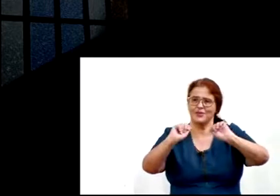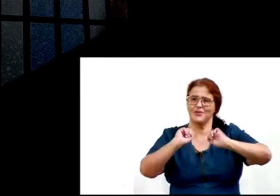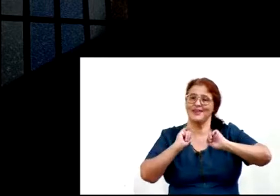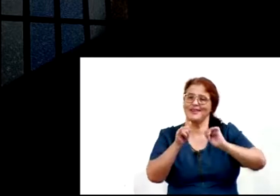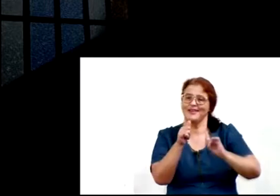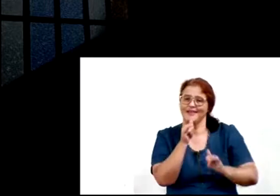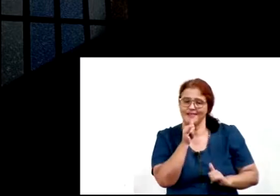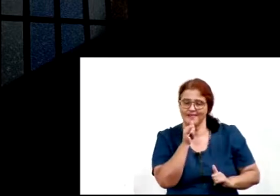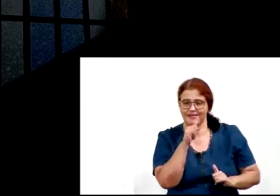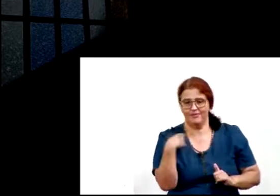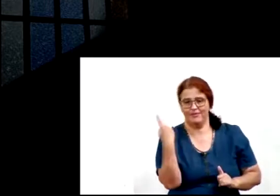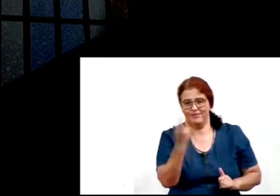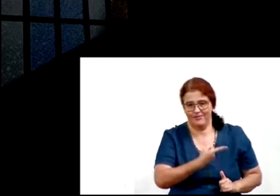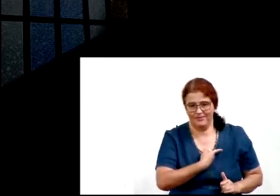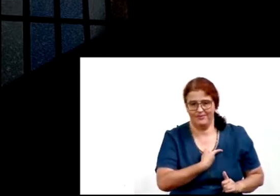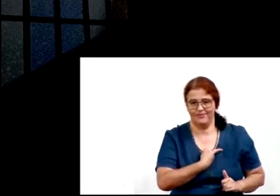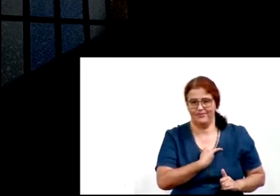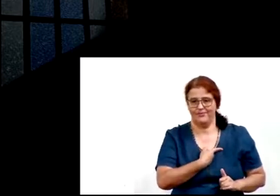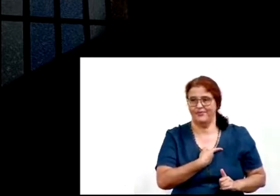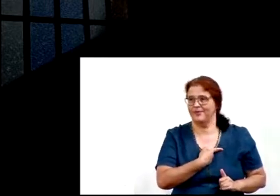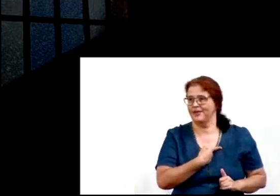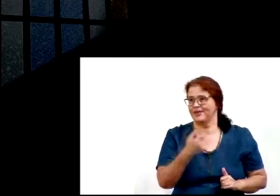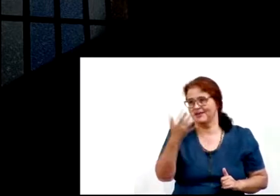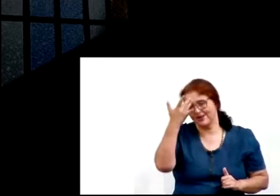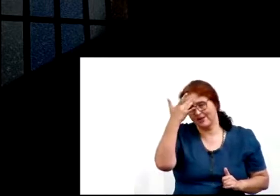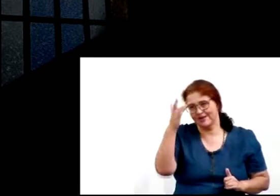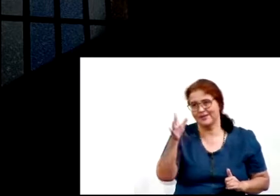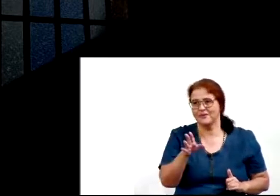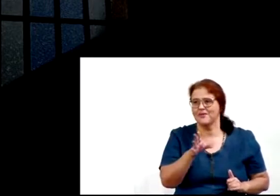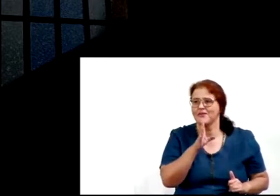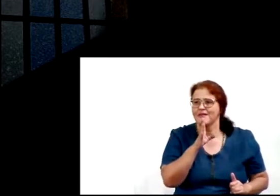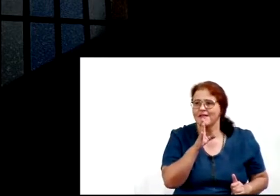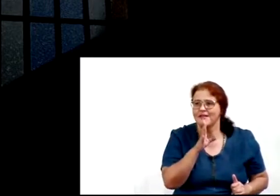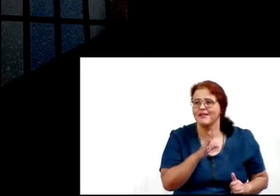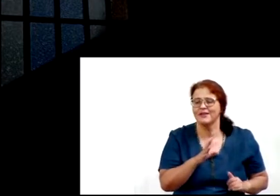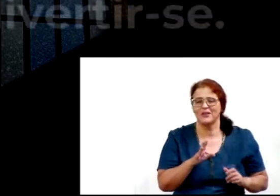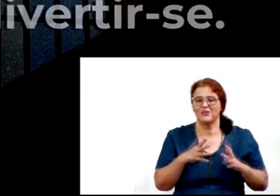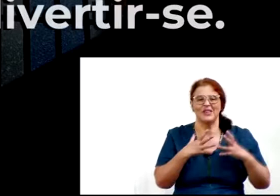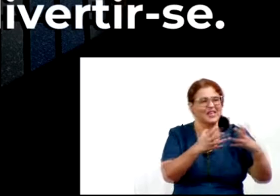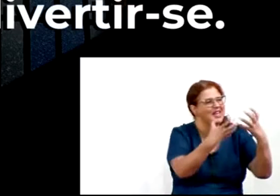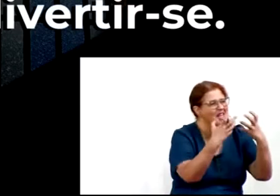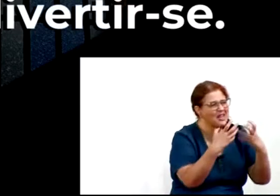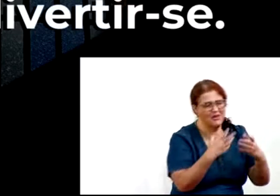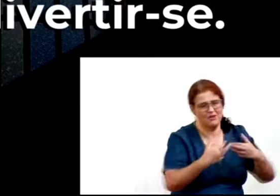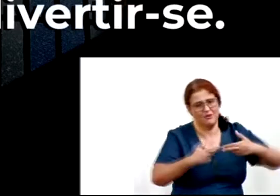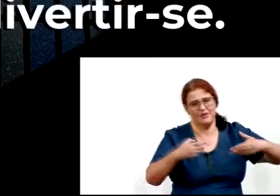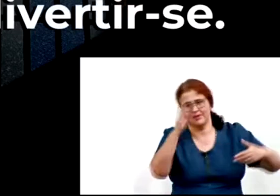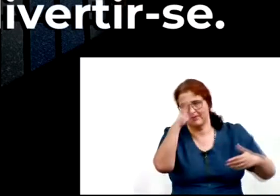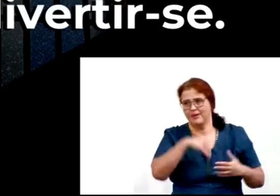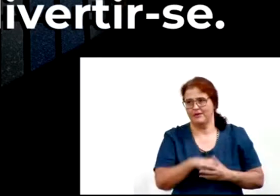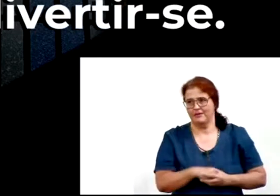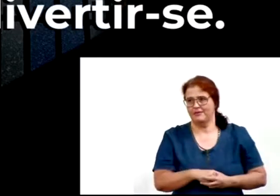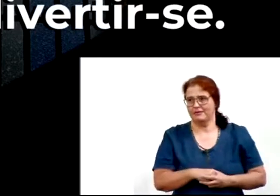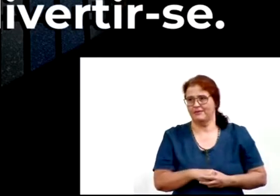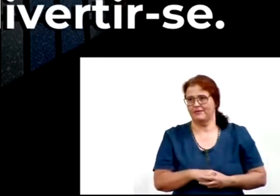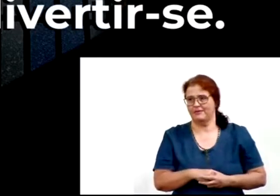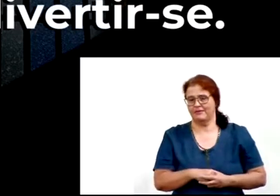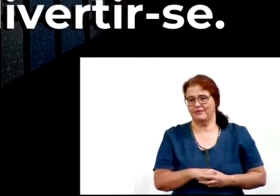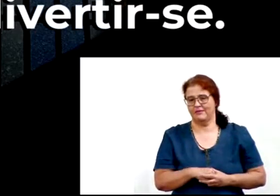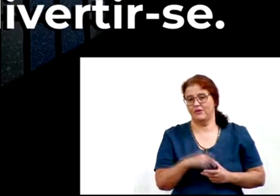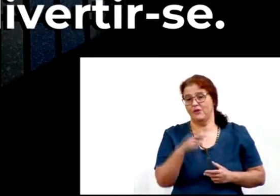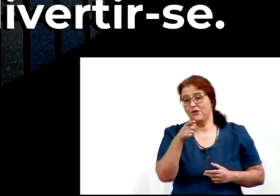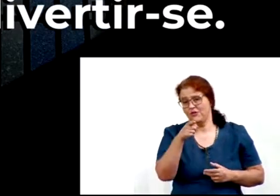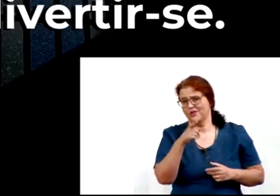não cobicemos as coisas más, como eles cobiçaram. Não vos façais,